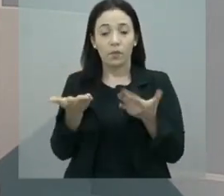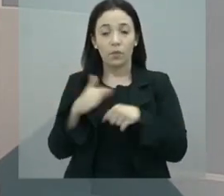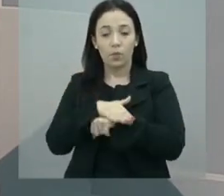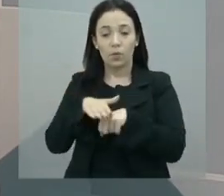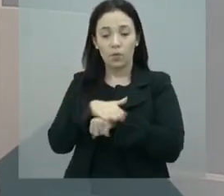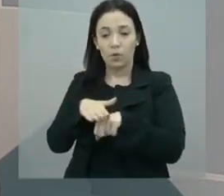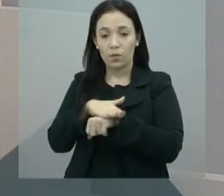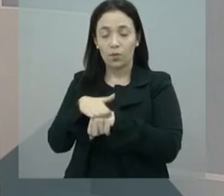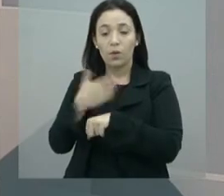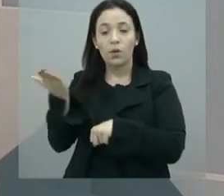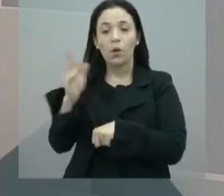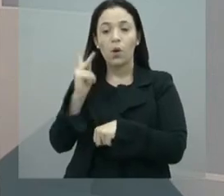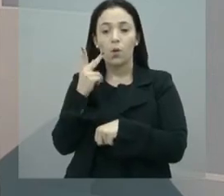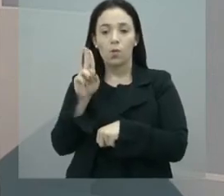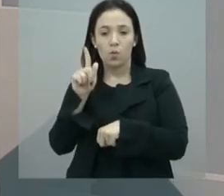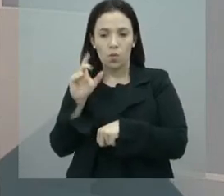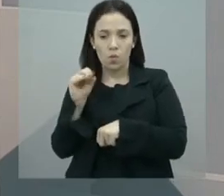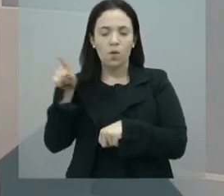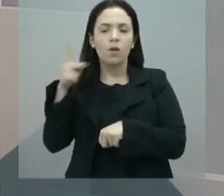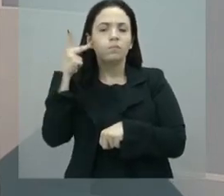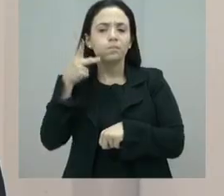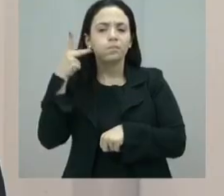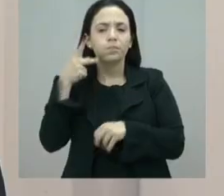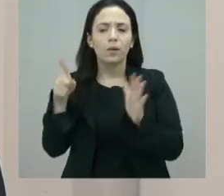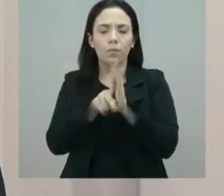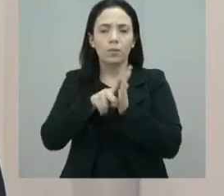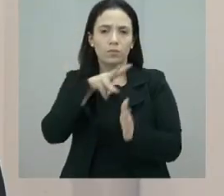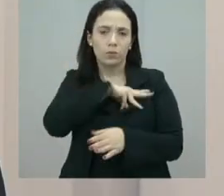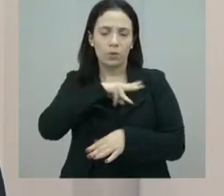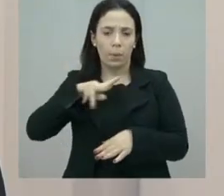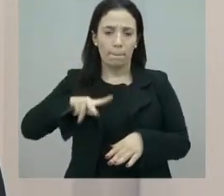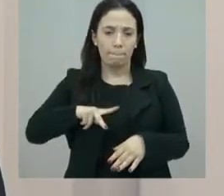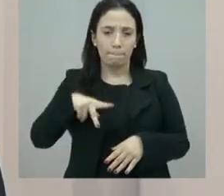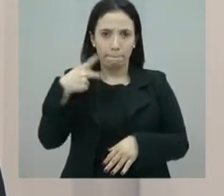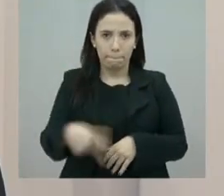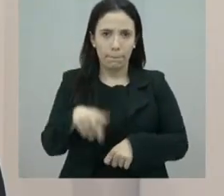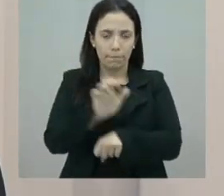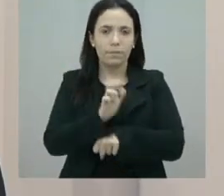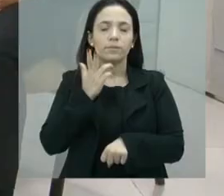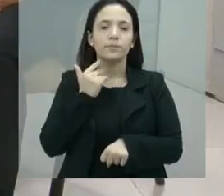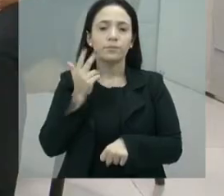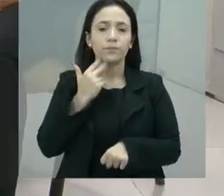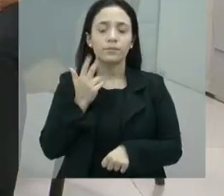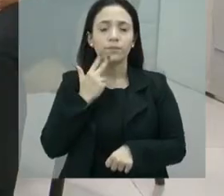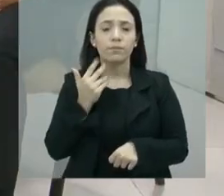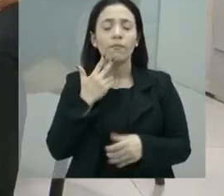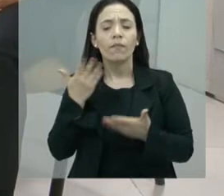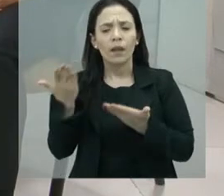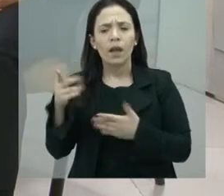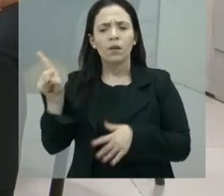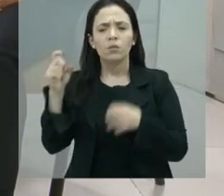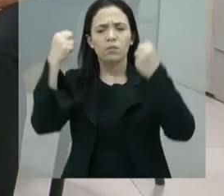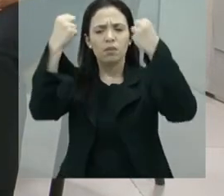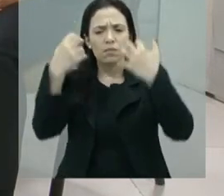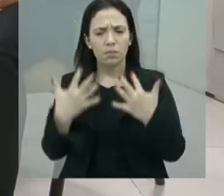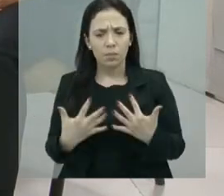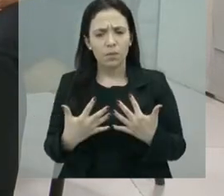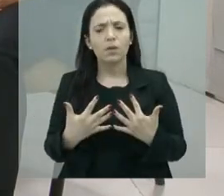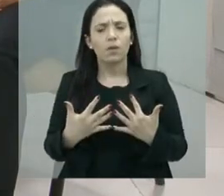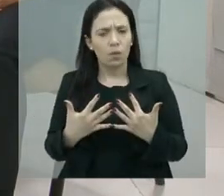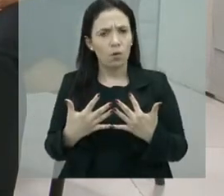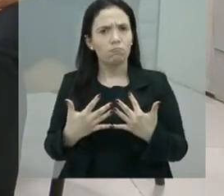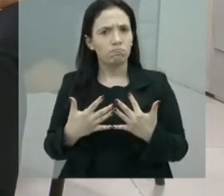conversando com o Dr. Hugo Mendonça, que é promotor do Ministério Público do Ceará. Doutor Hugo, o senhor mencionou, né, com